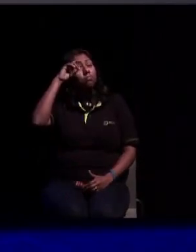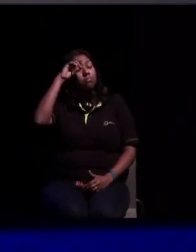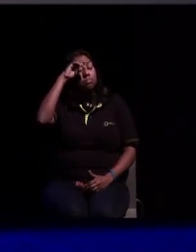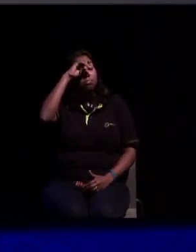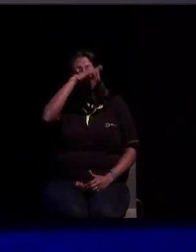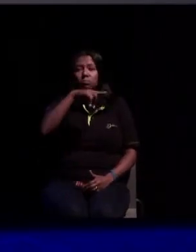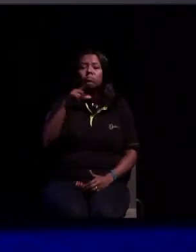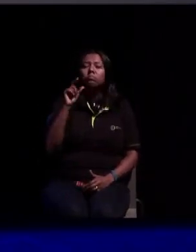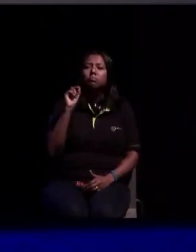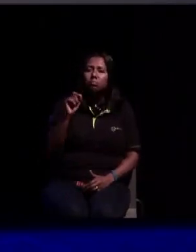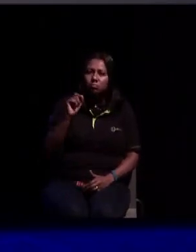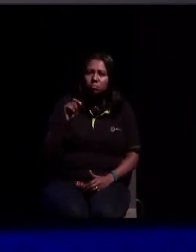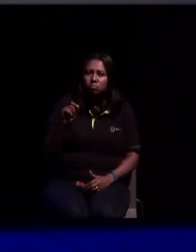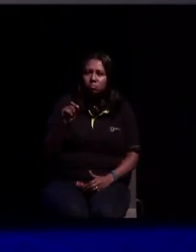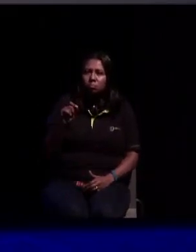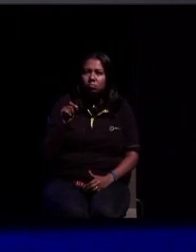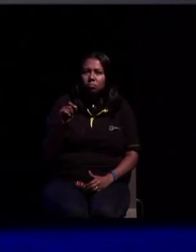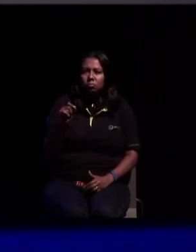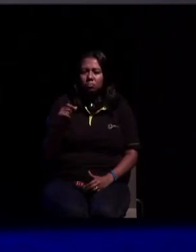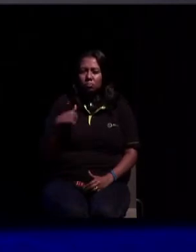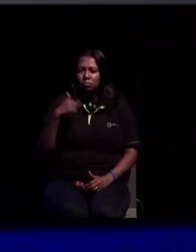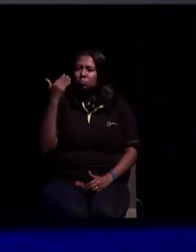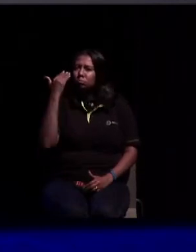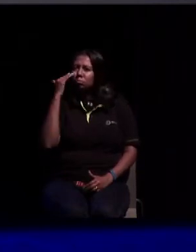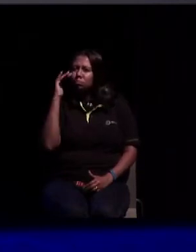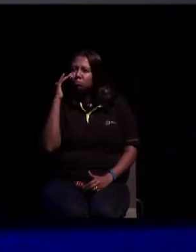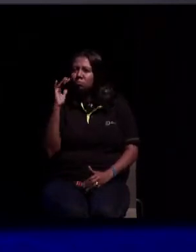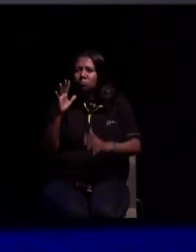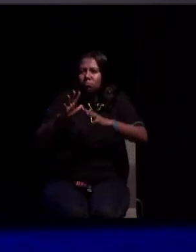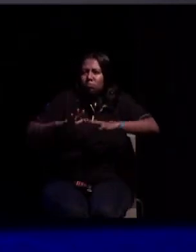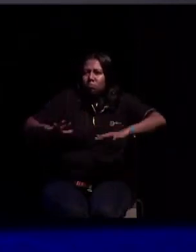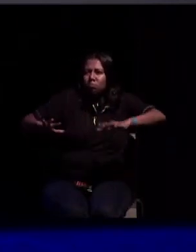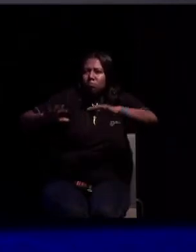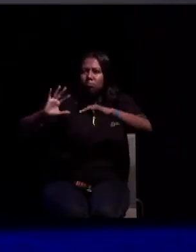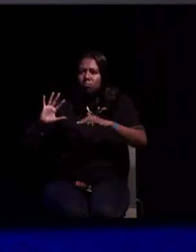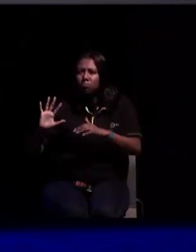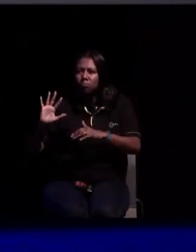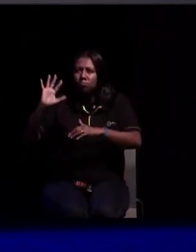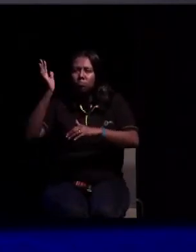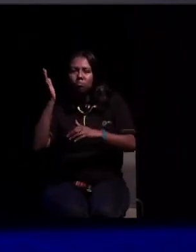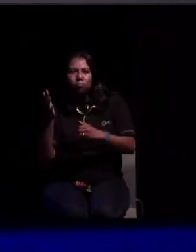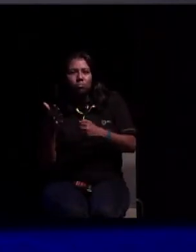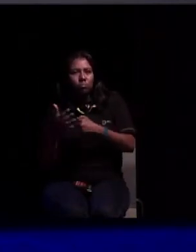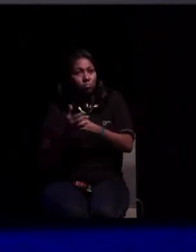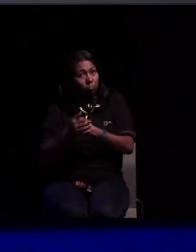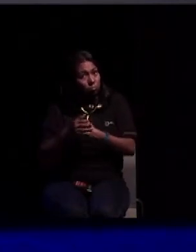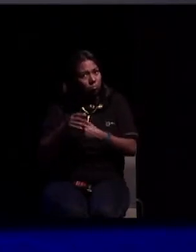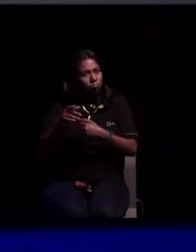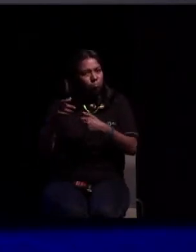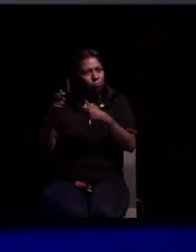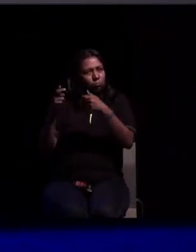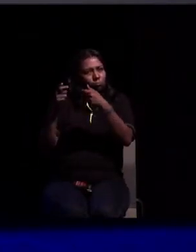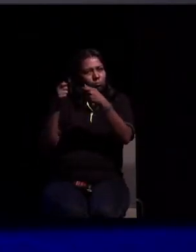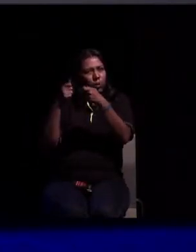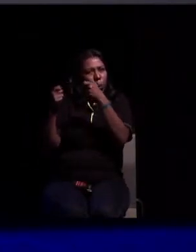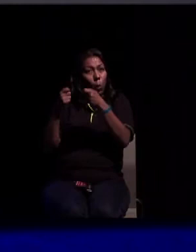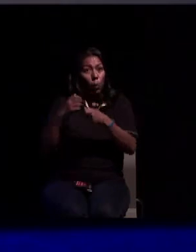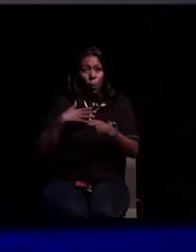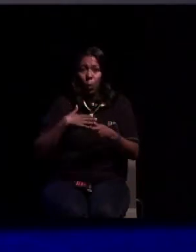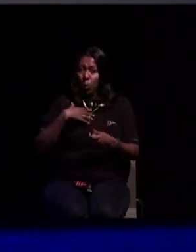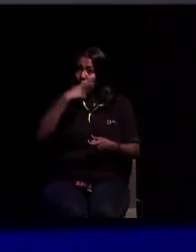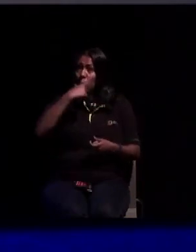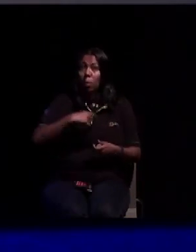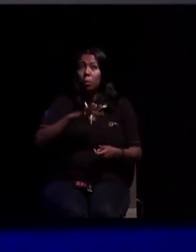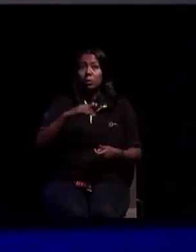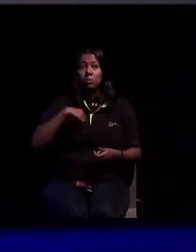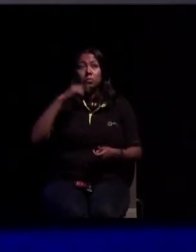gente compreenda, né, essa estrutura simbólica, no fundo, que vai dominar o nosso comportamento sem que a gente saiba, não